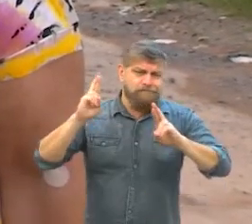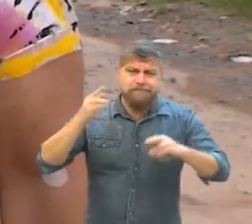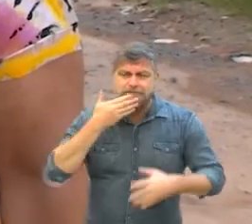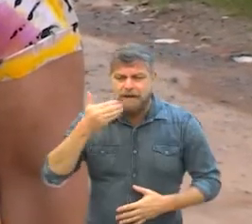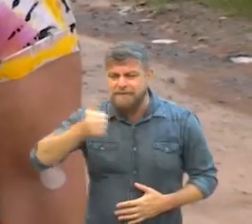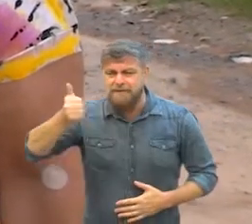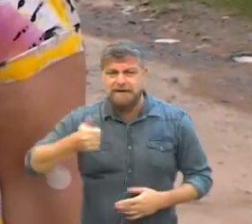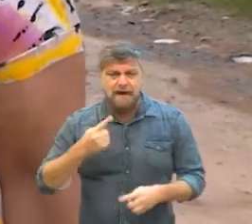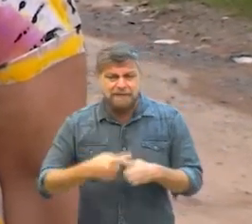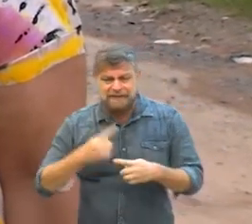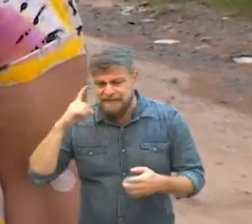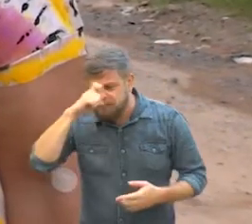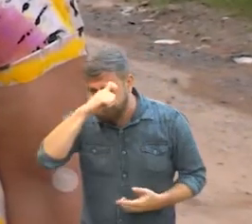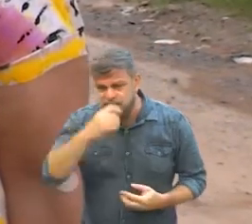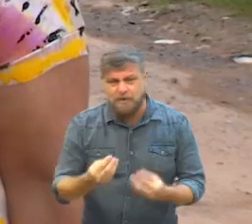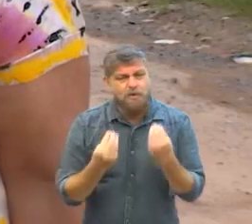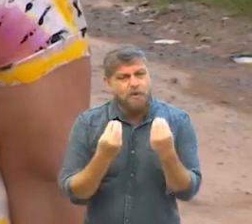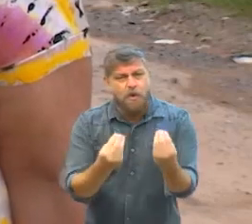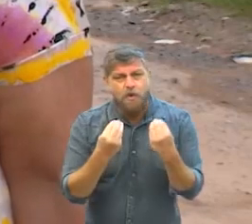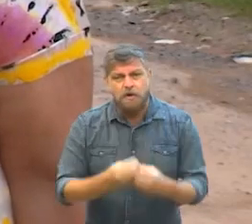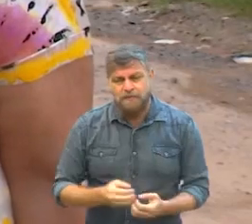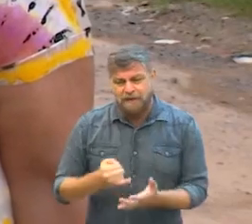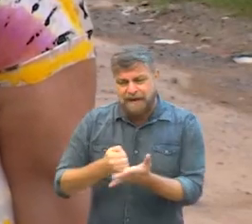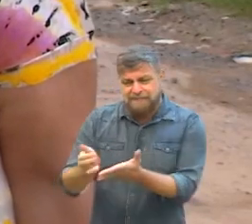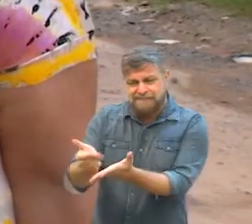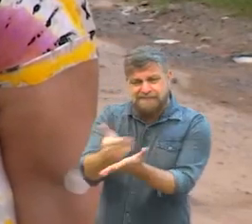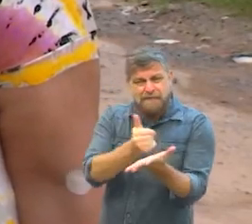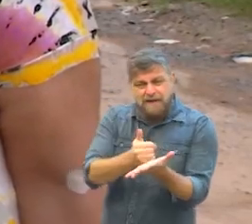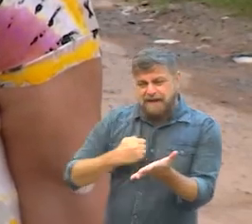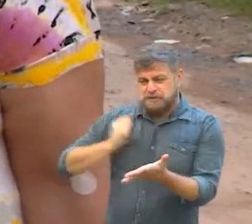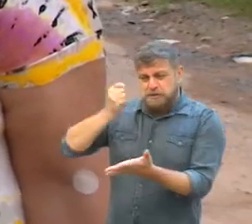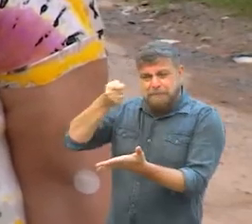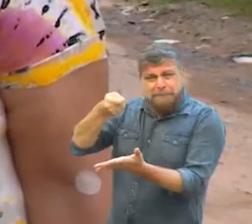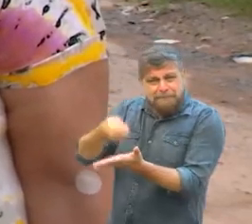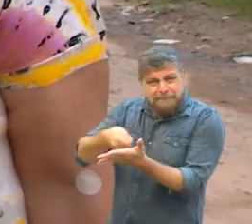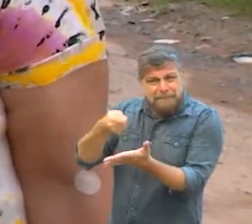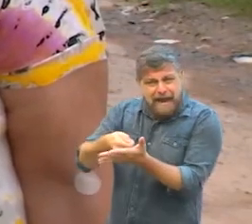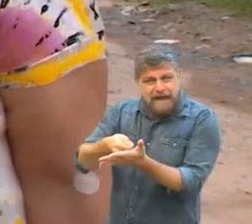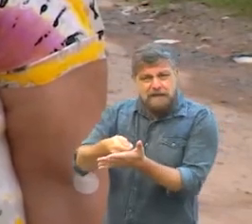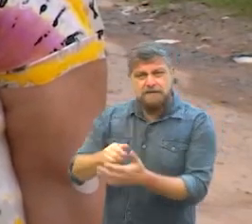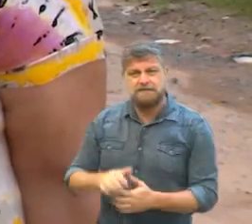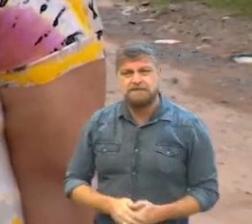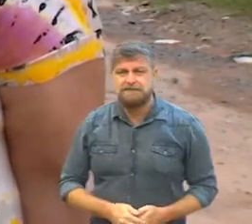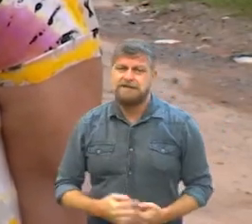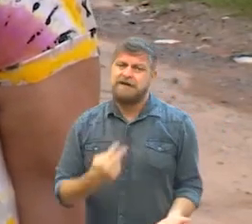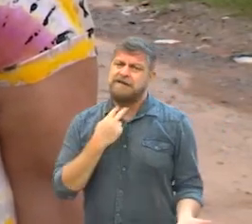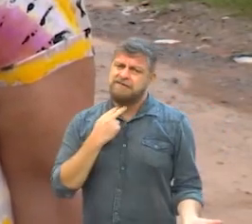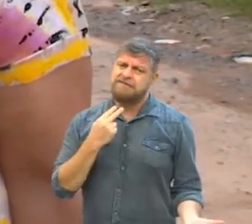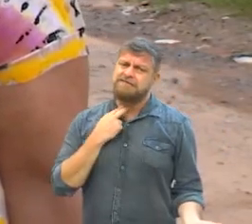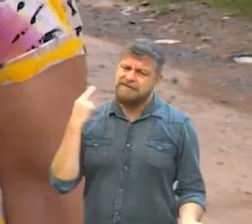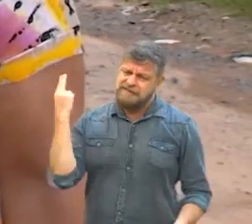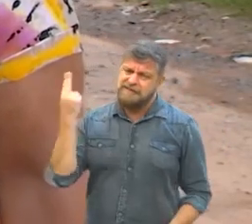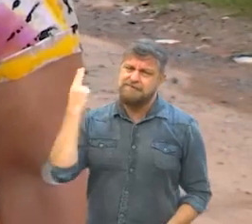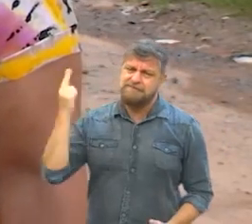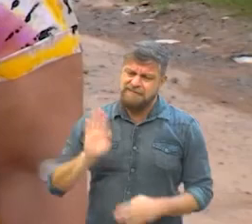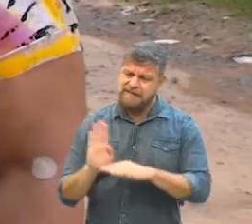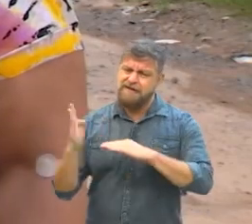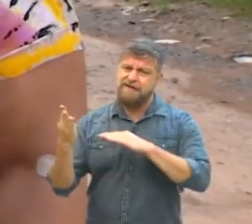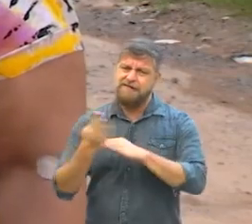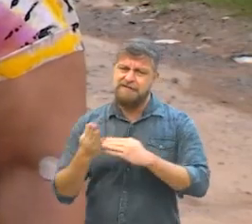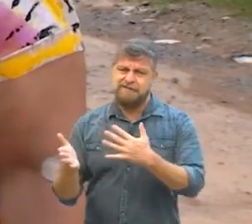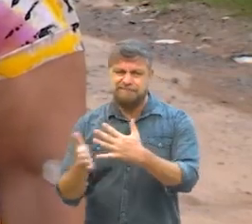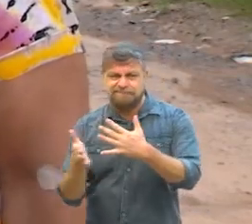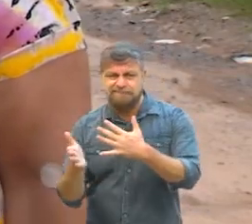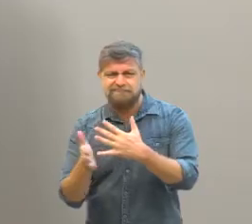está muito difícil, que melhore mesmo, porque pagando um IPTU nessa proporção, não tem condições, né, de ter um